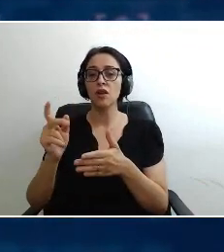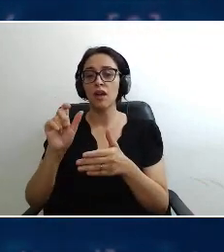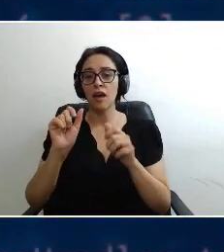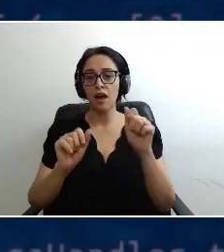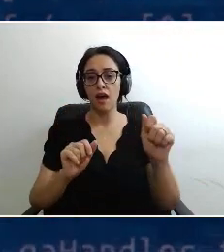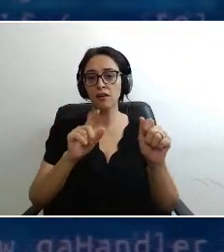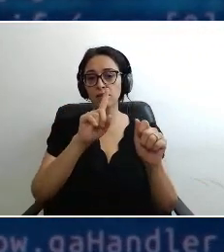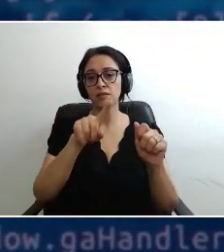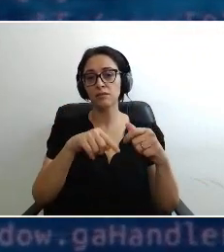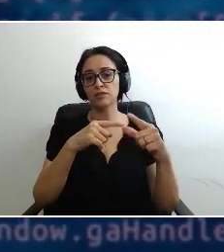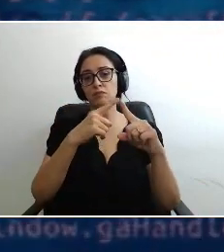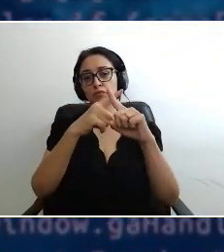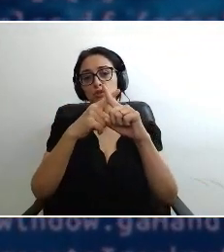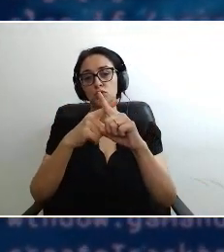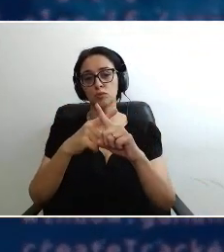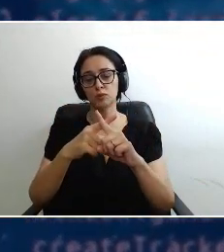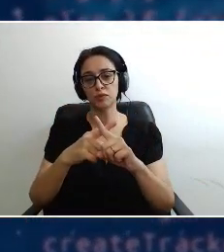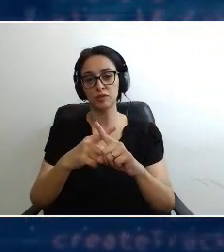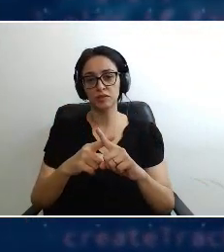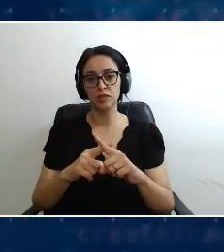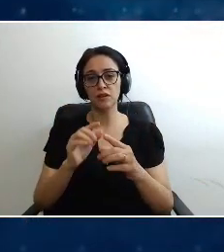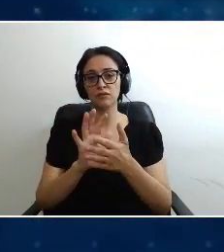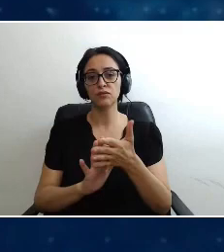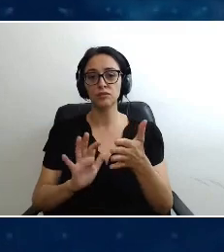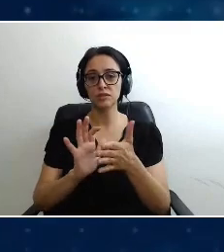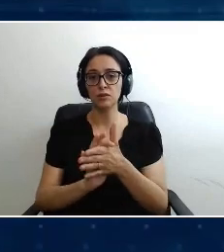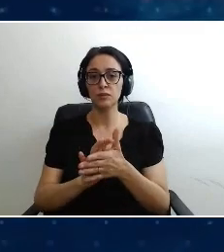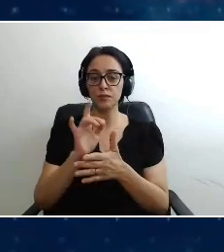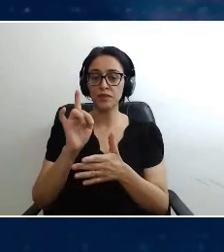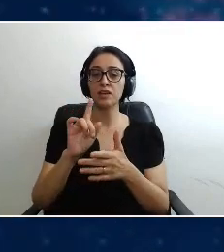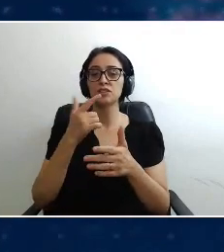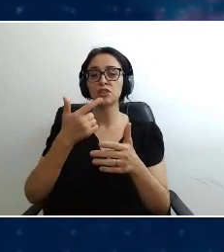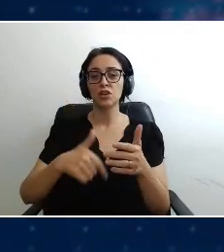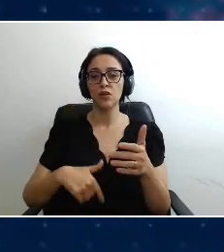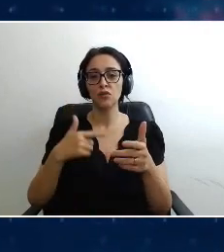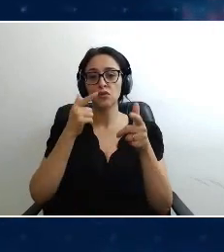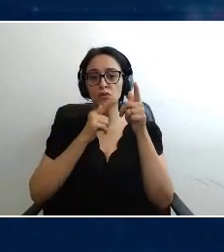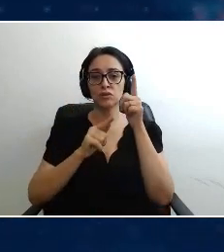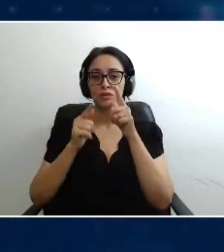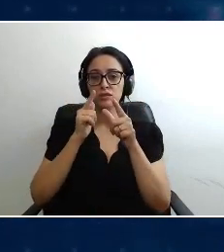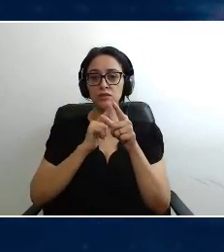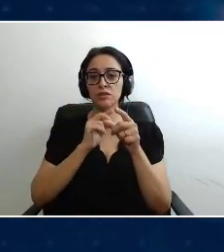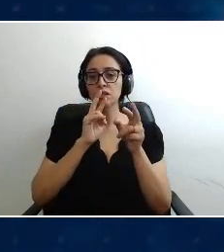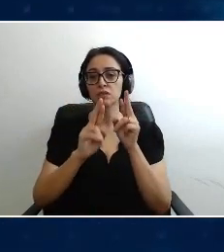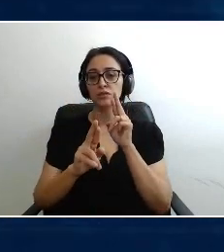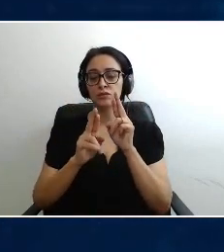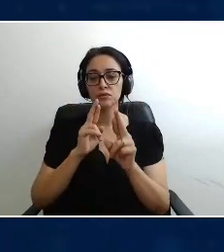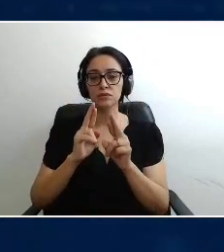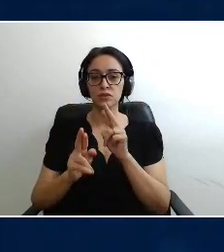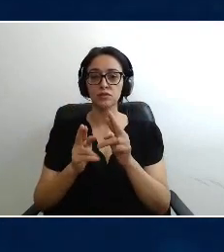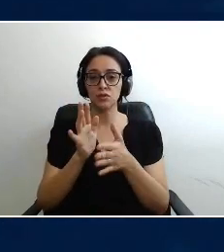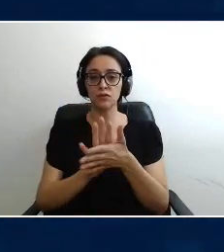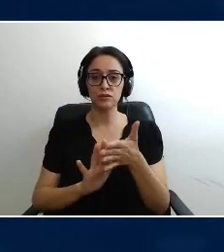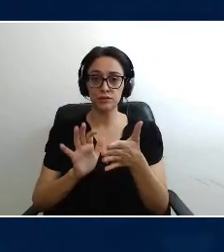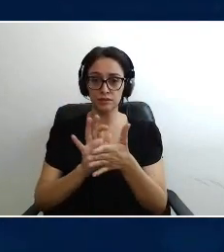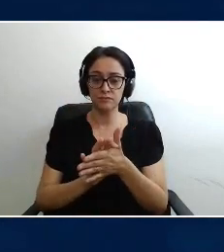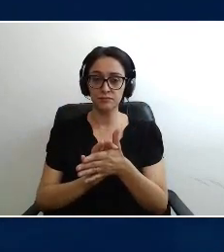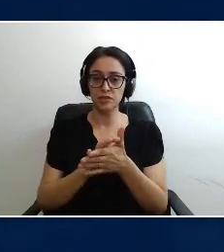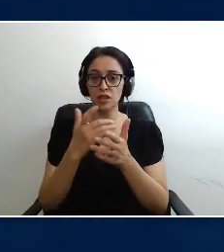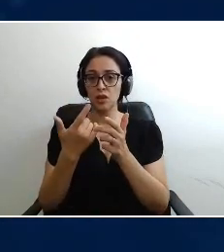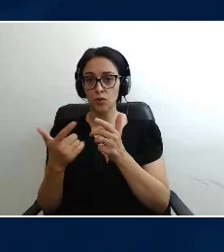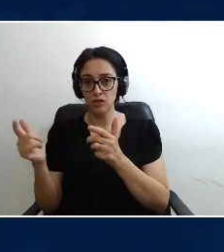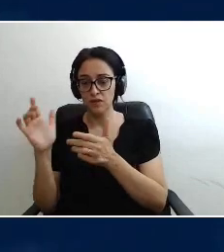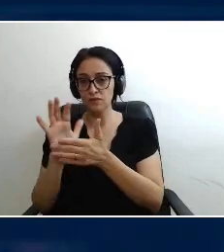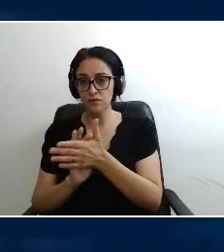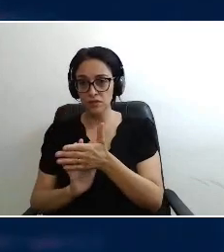até aproveitando a minha função que eu escrevi lá em cima. E, de novo, eu consigo passar o resultado de uma função, que é outra função,